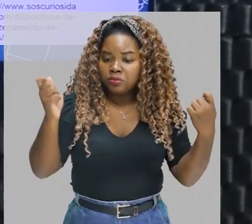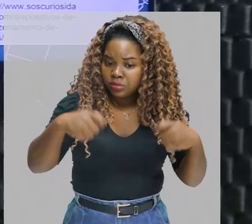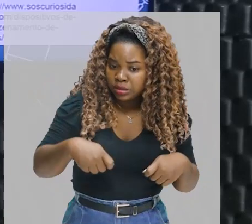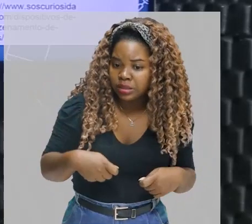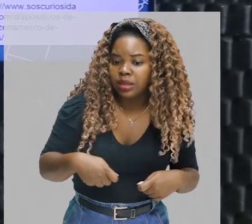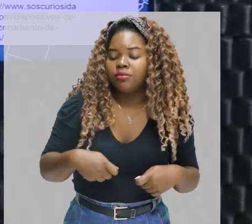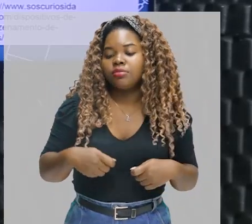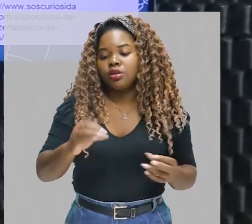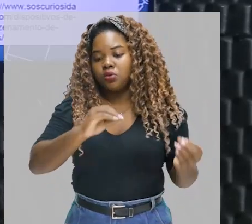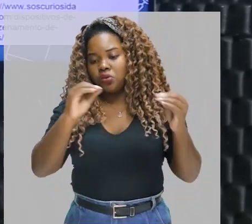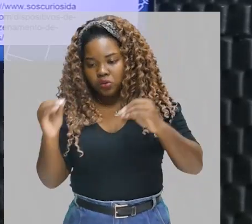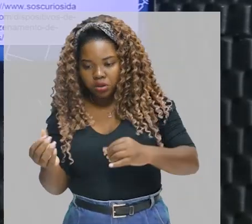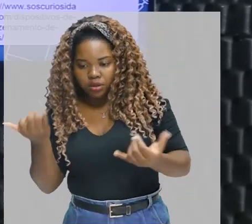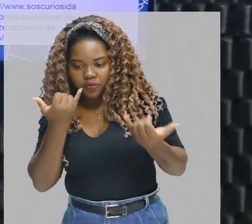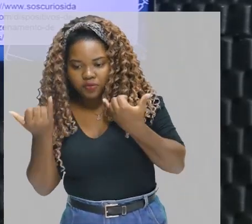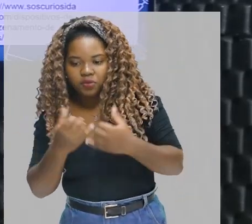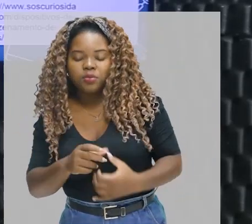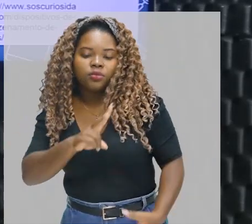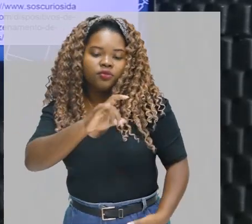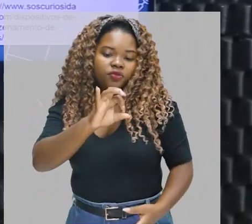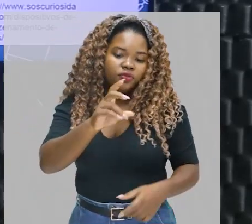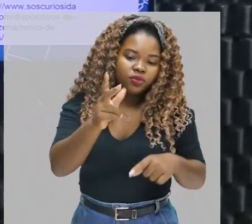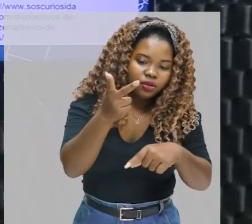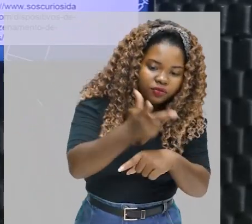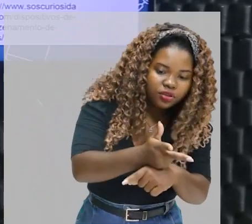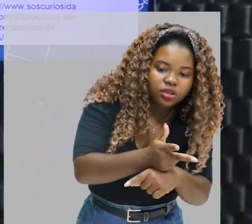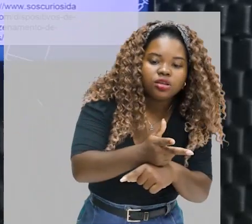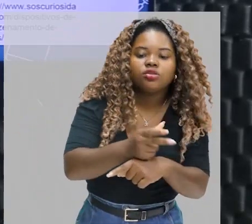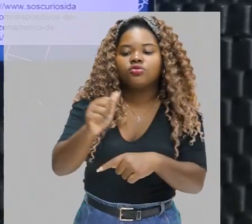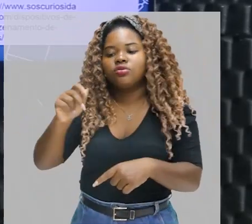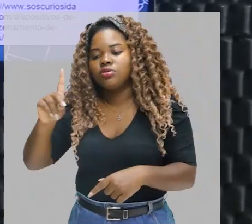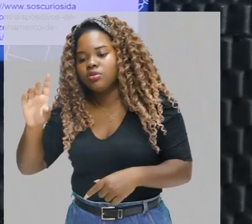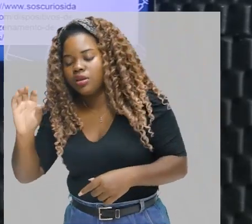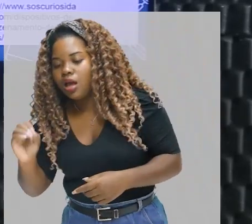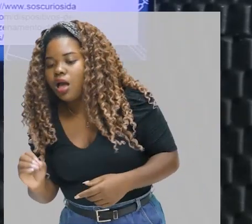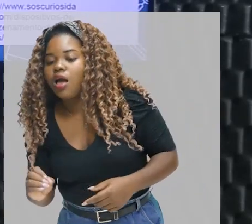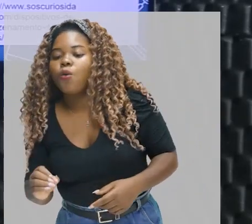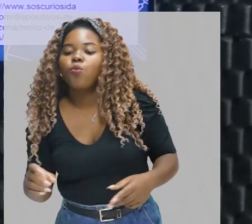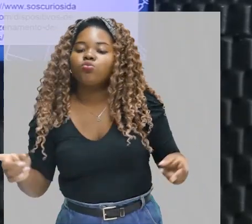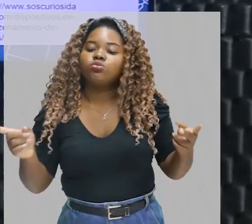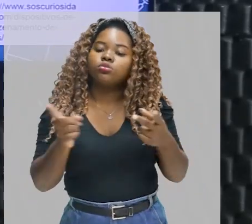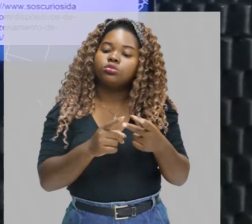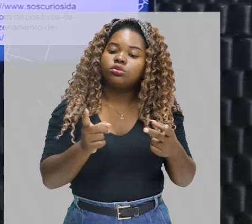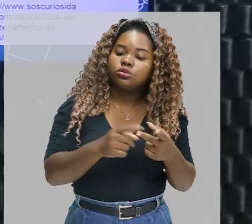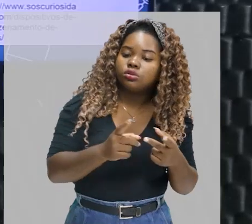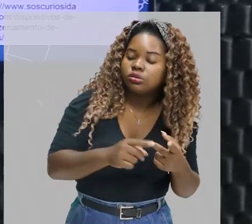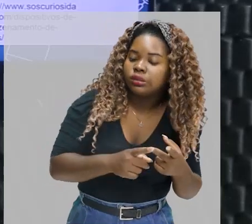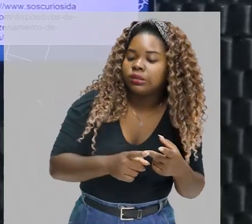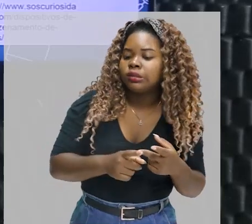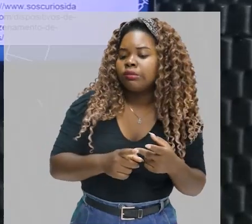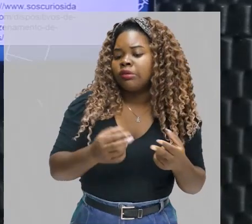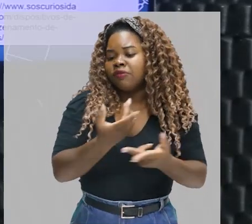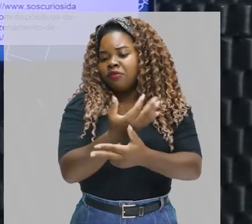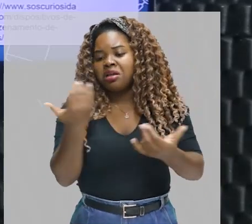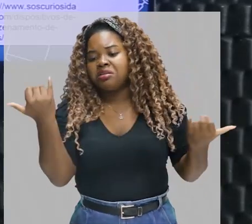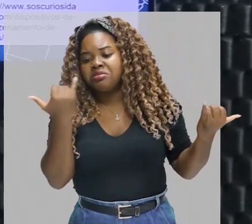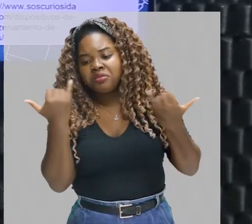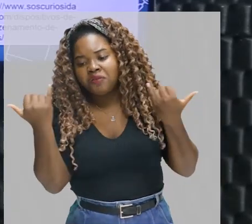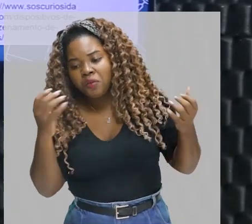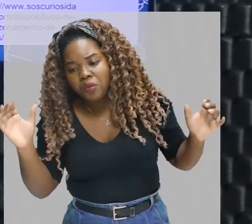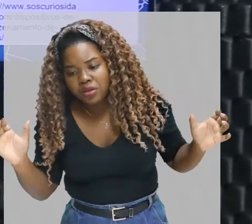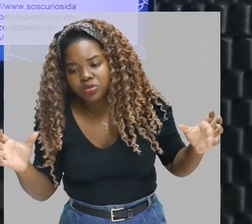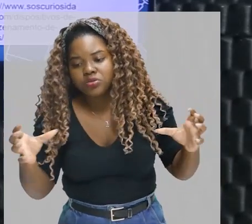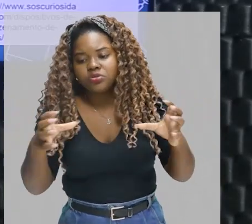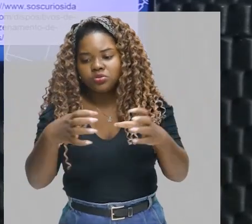forma de vídeo, de áudio, tá certo? Você consegue gravar uma quantidade muito grande de informação,